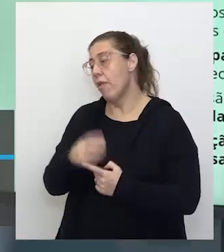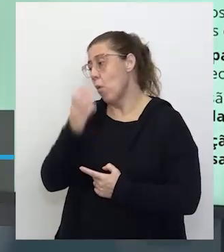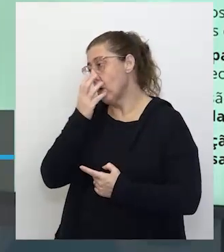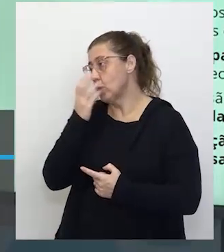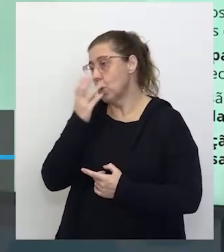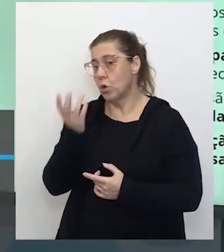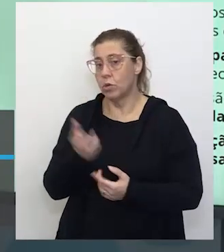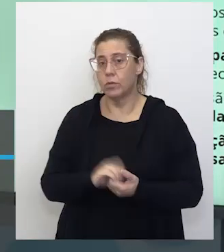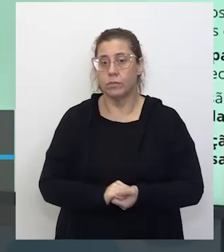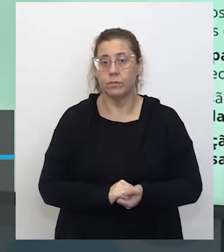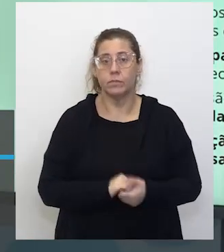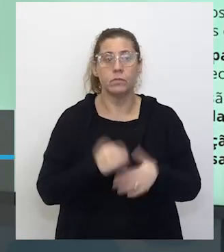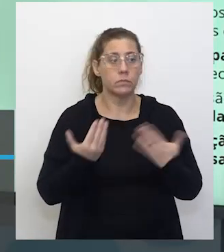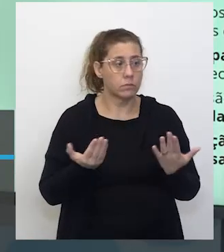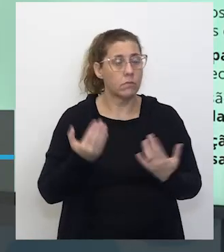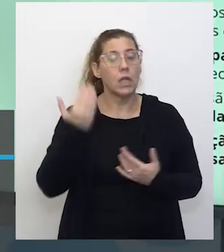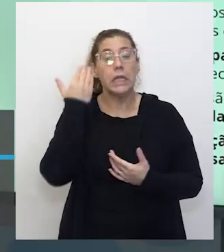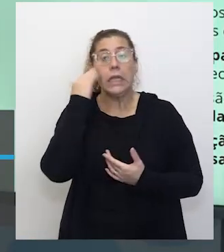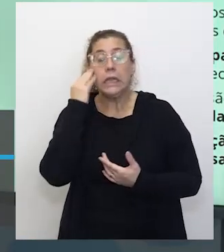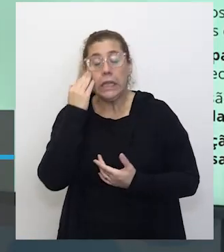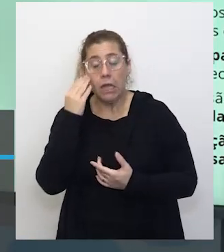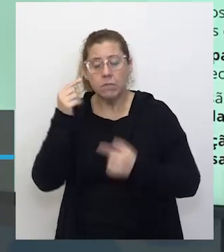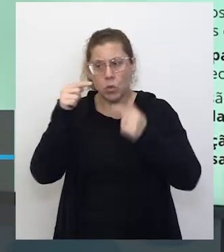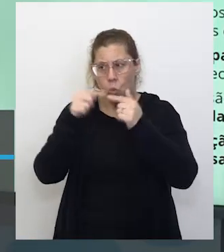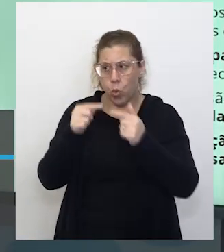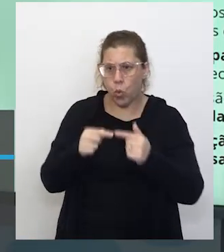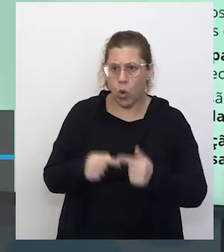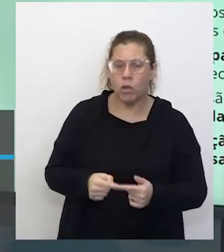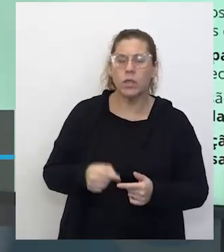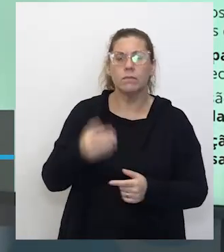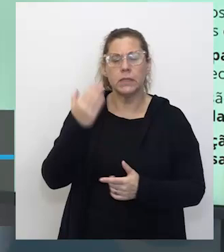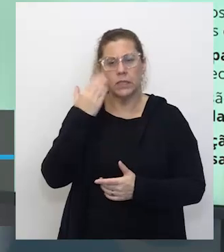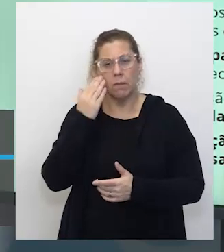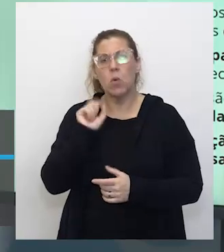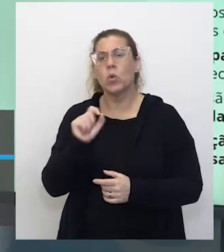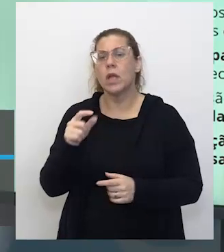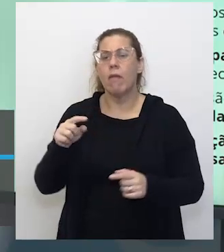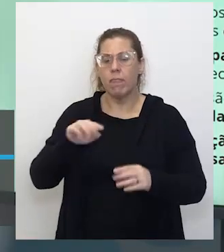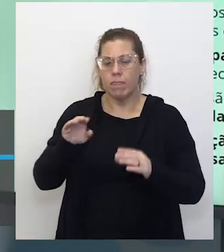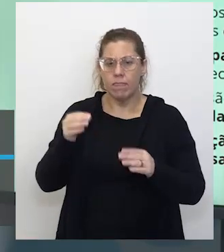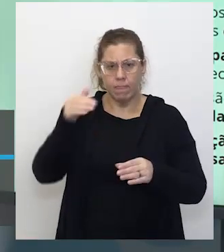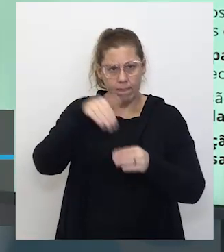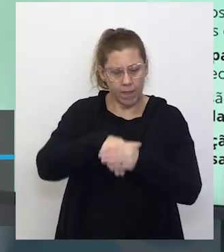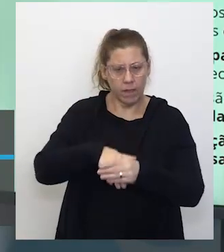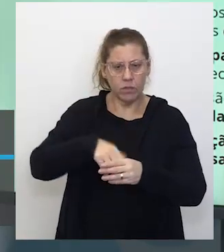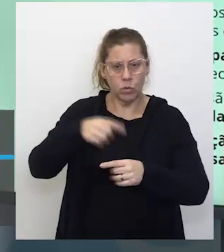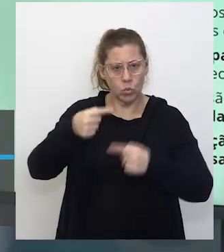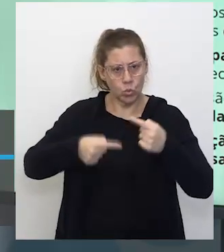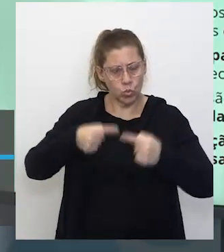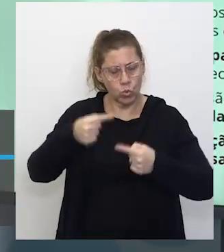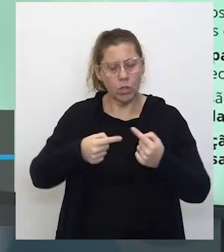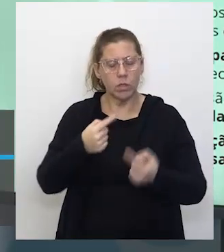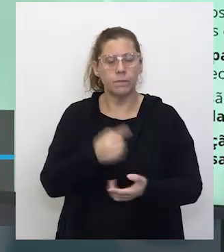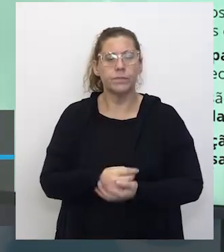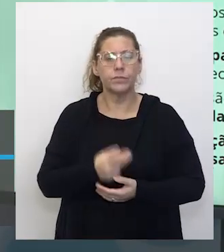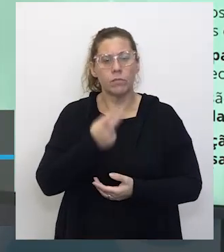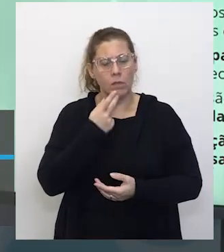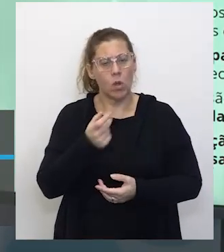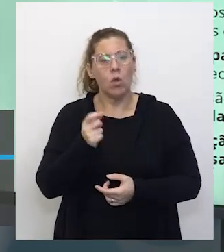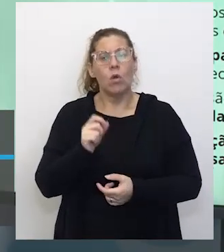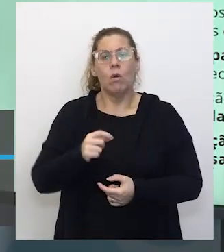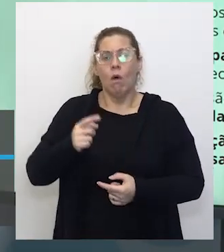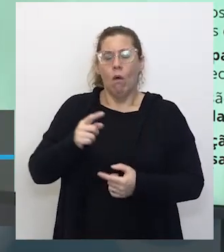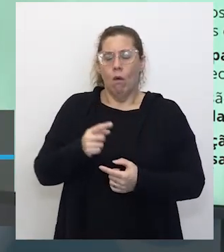para entender o quê, Fabi? Para entender, né, que está, dentro desse diálogo está se falando sobre as condições para alugar